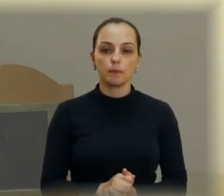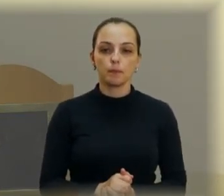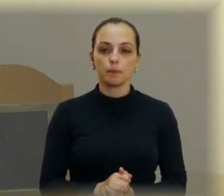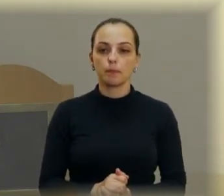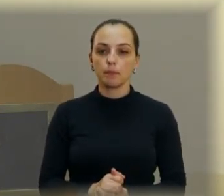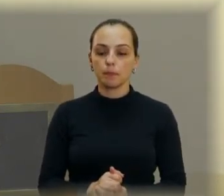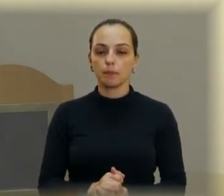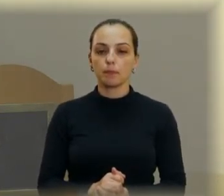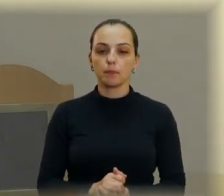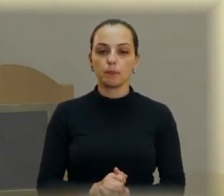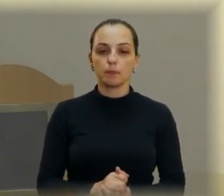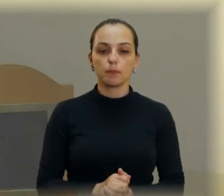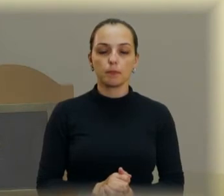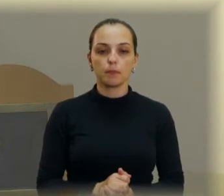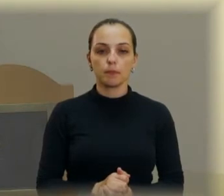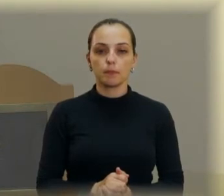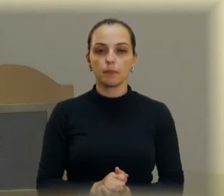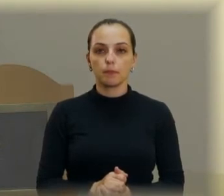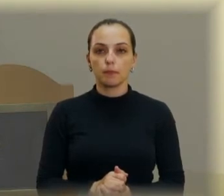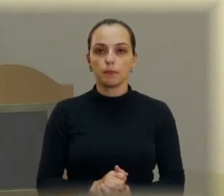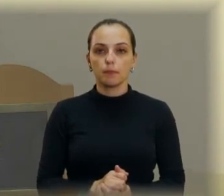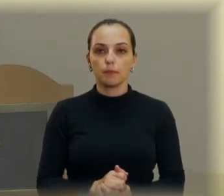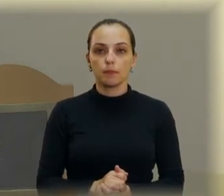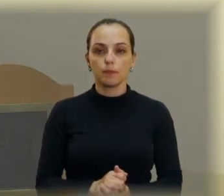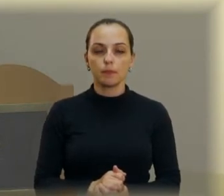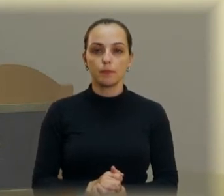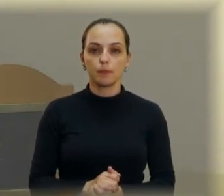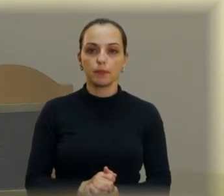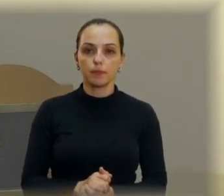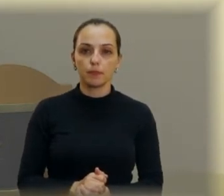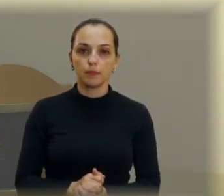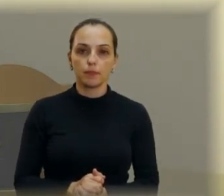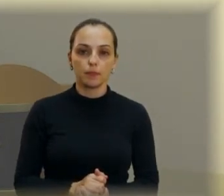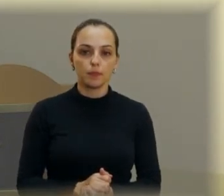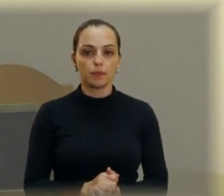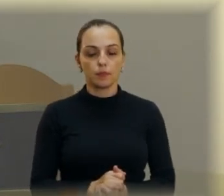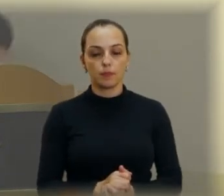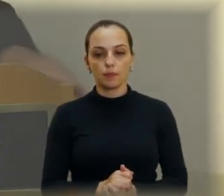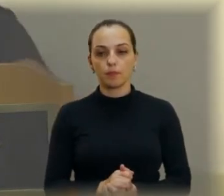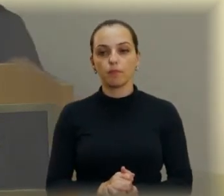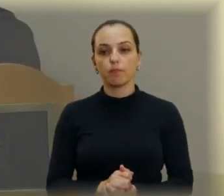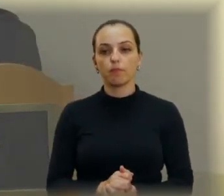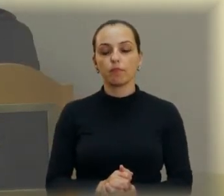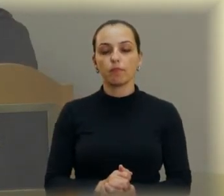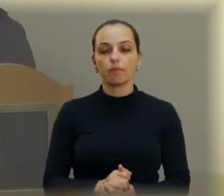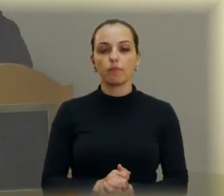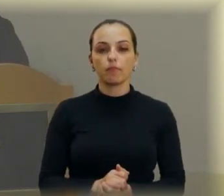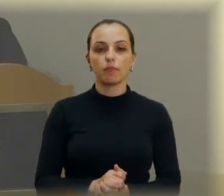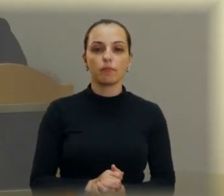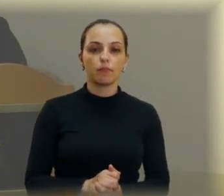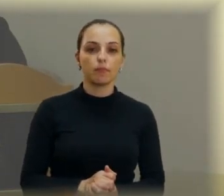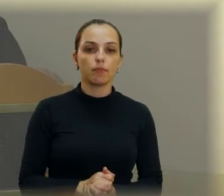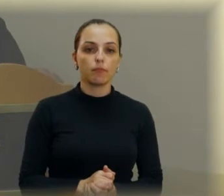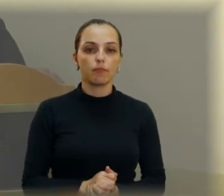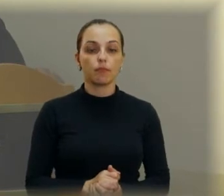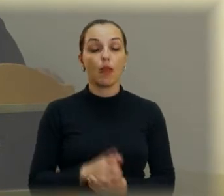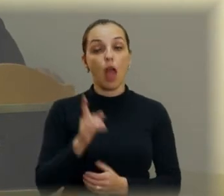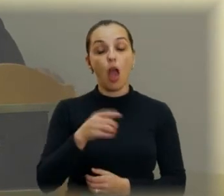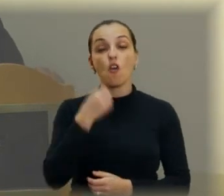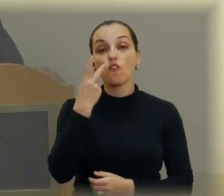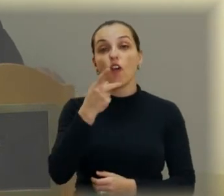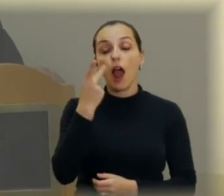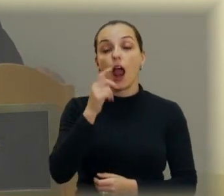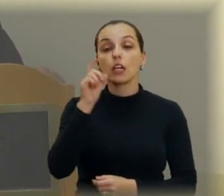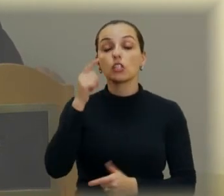e eu e eu queria falar aí da situações das entidades de